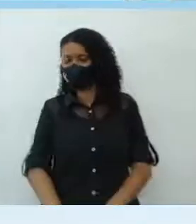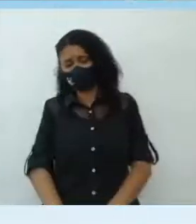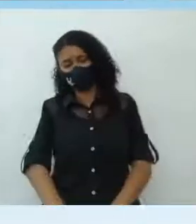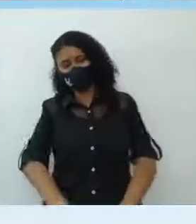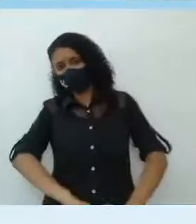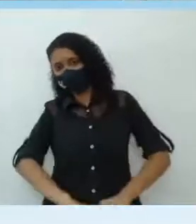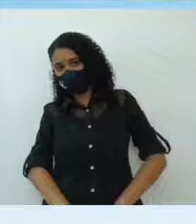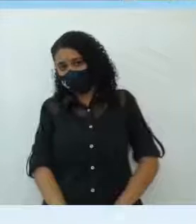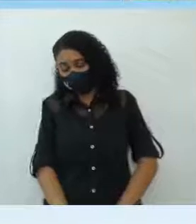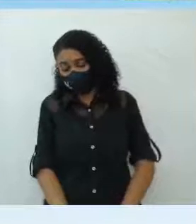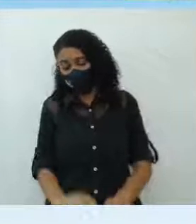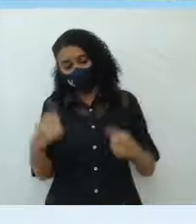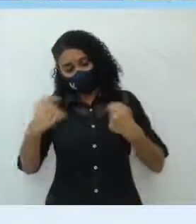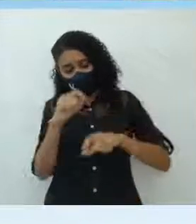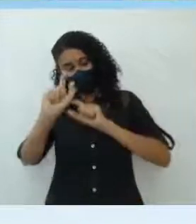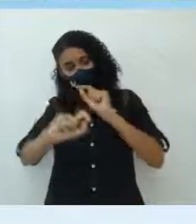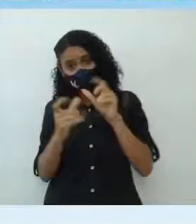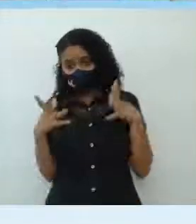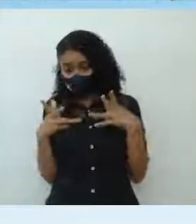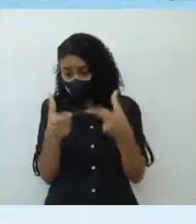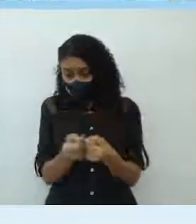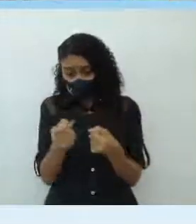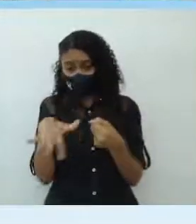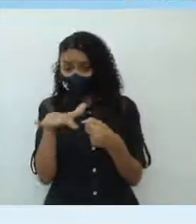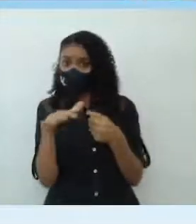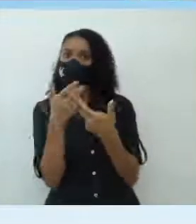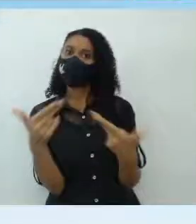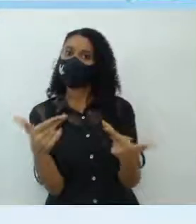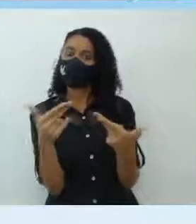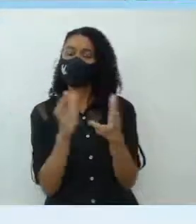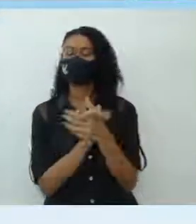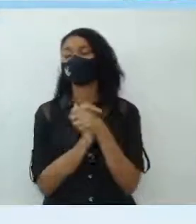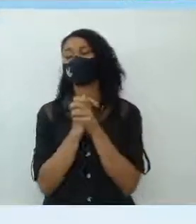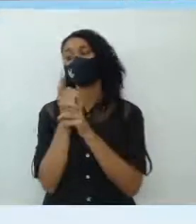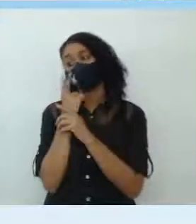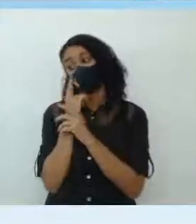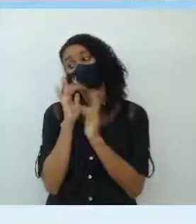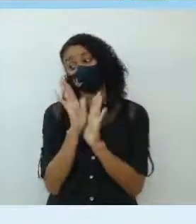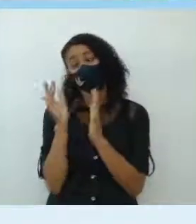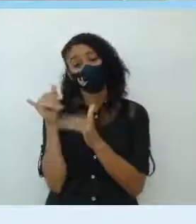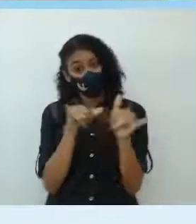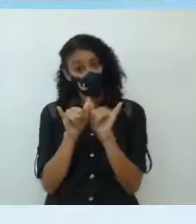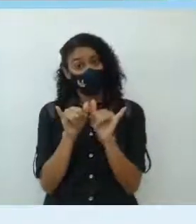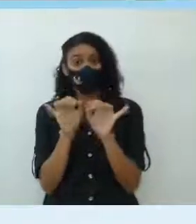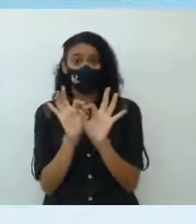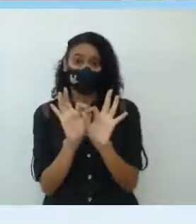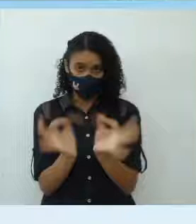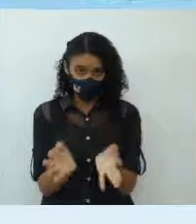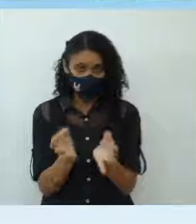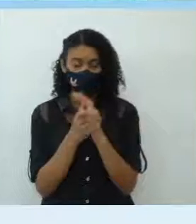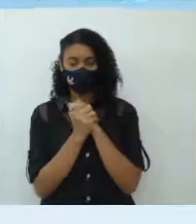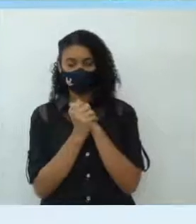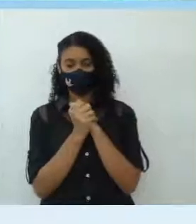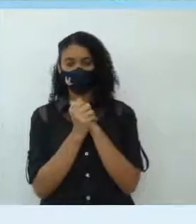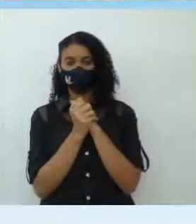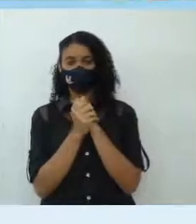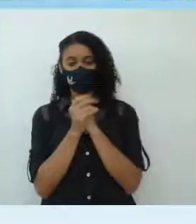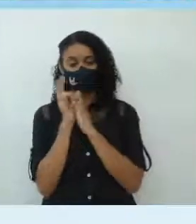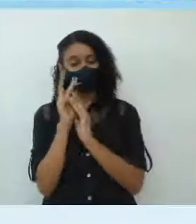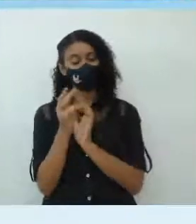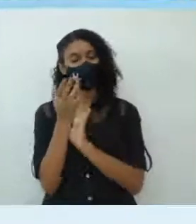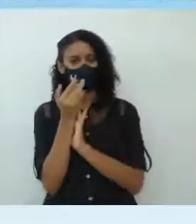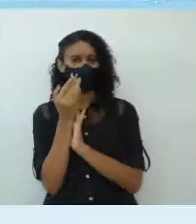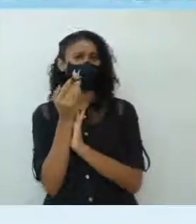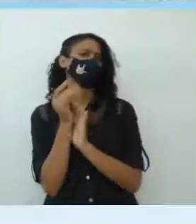que precisa dessa quantidade toda desse material? Eu disse, olha, quimicamente a coisa é muito simples e do ponto de vista